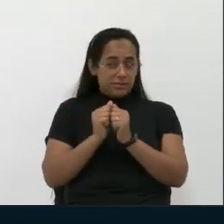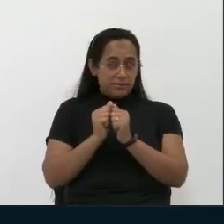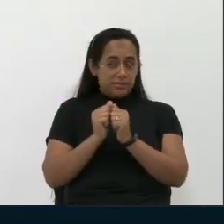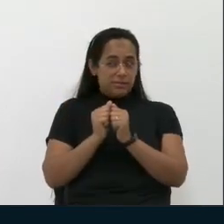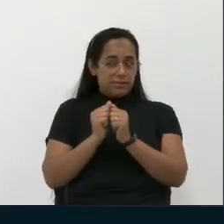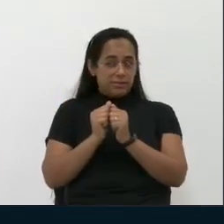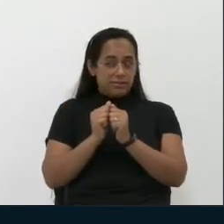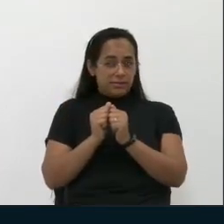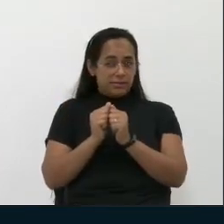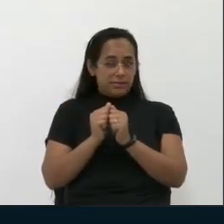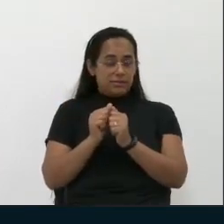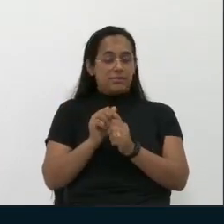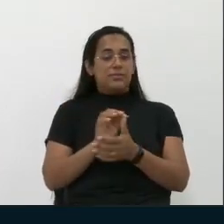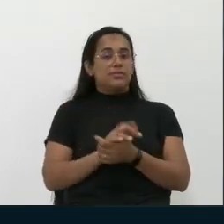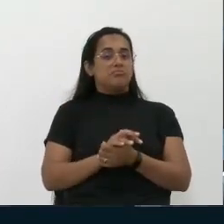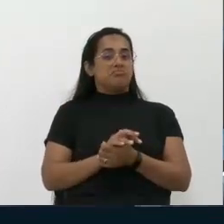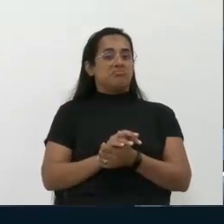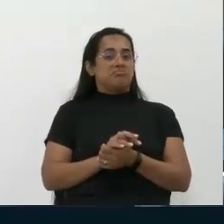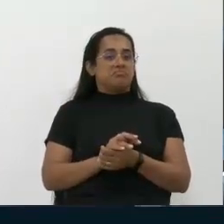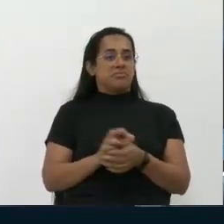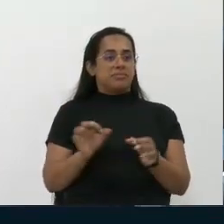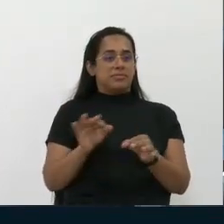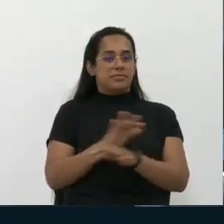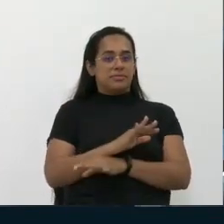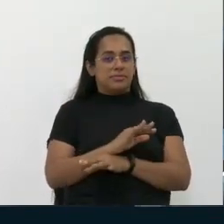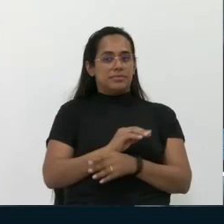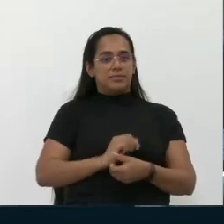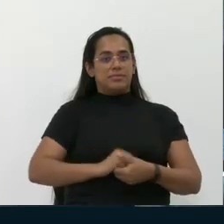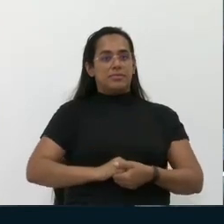Então é isso só, presidente.